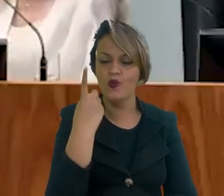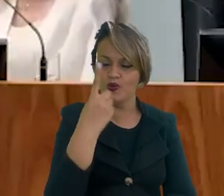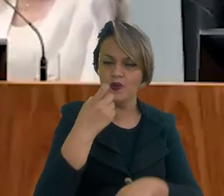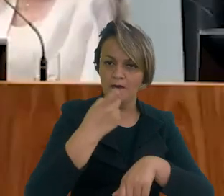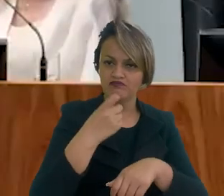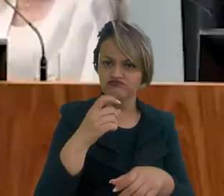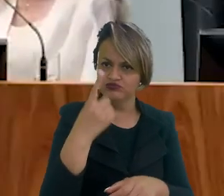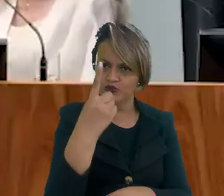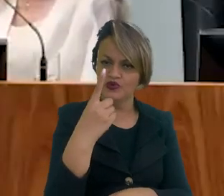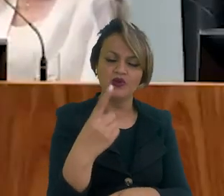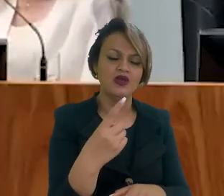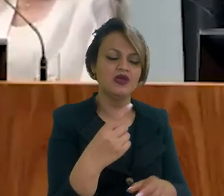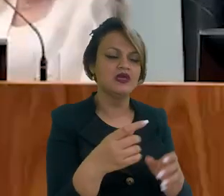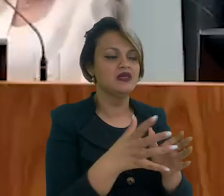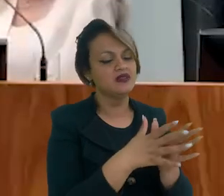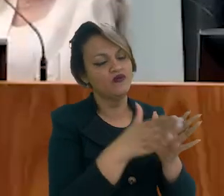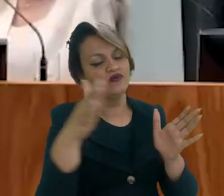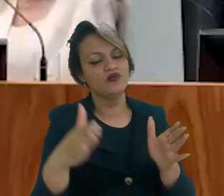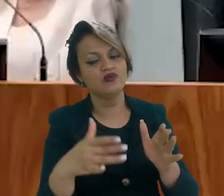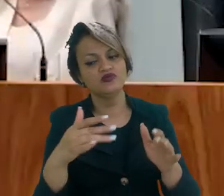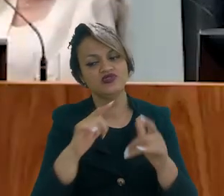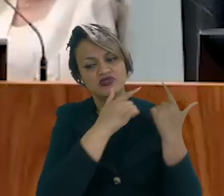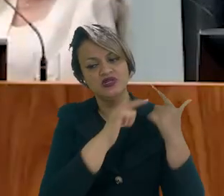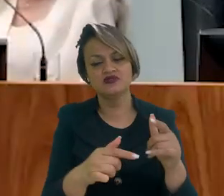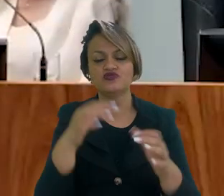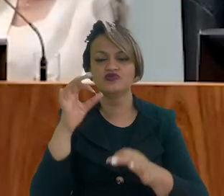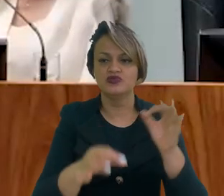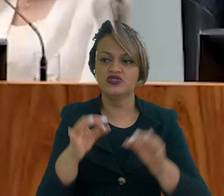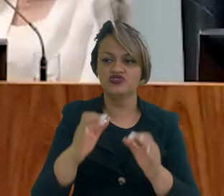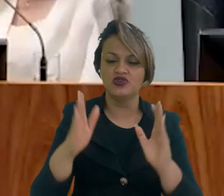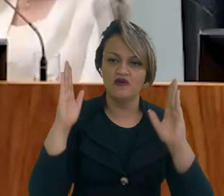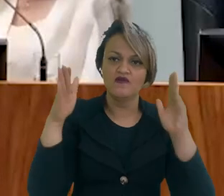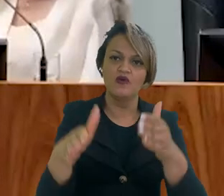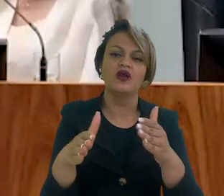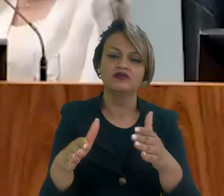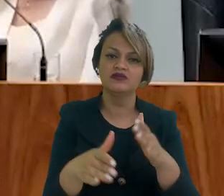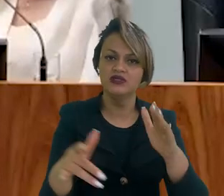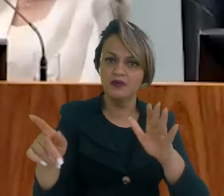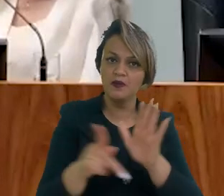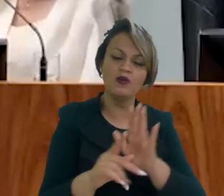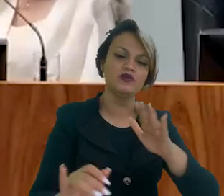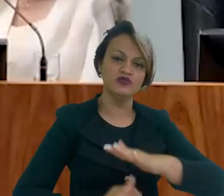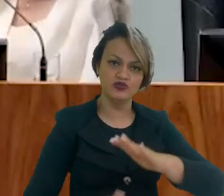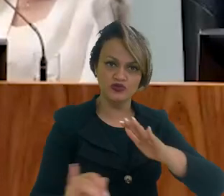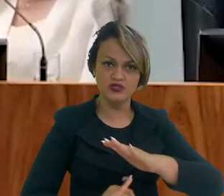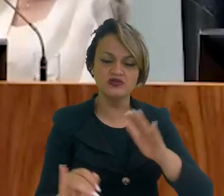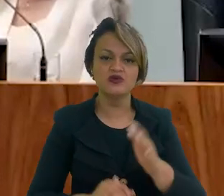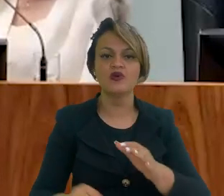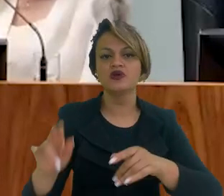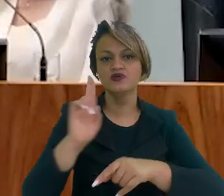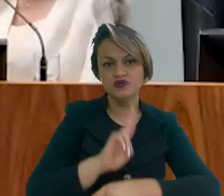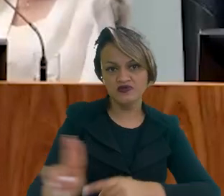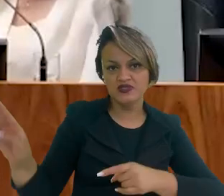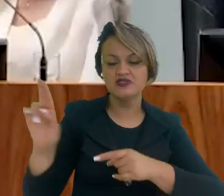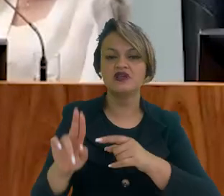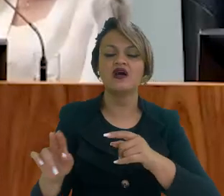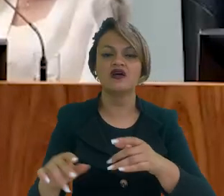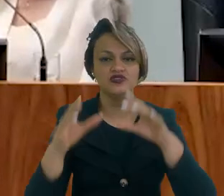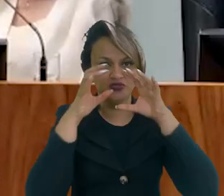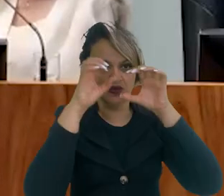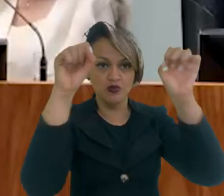sólido e originário não só do código de 16 mas de um influxo de nossa tradução jurídico dogmática